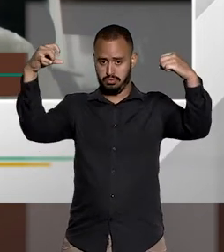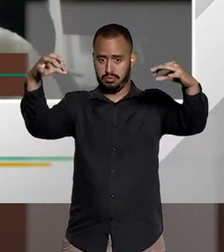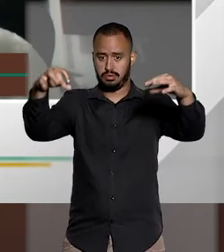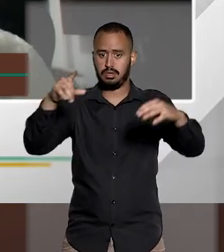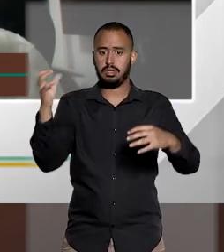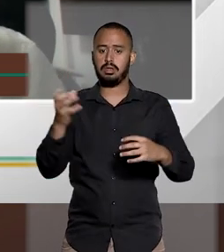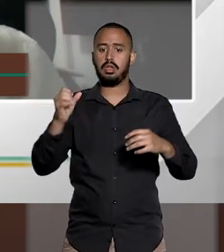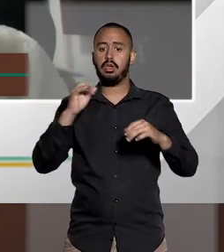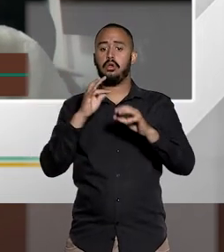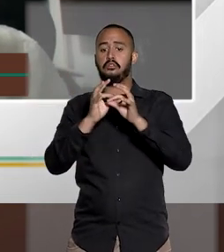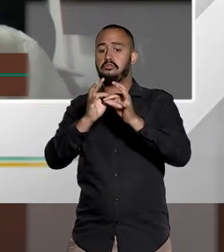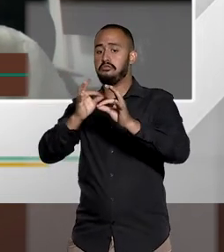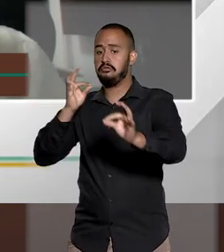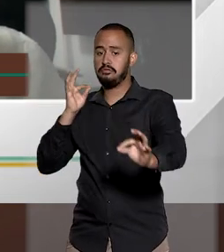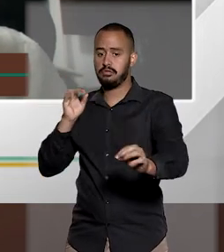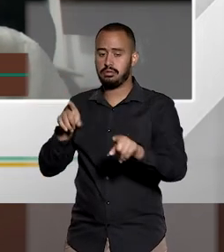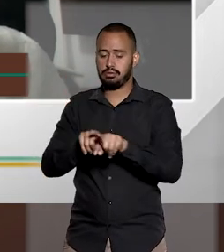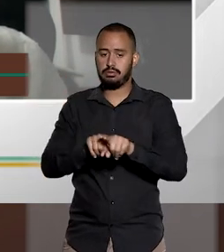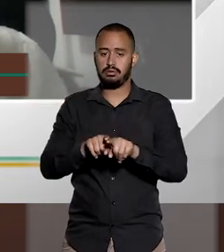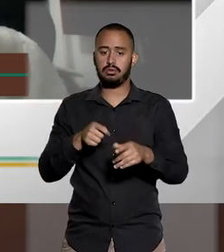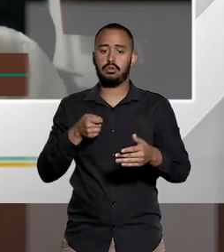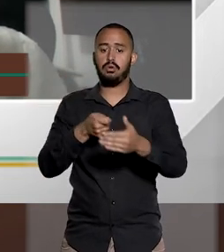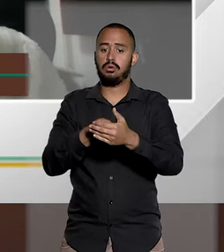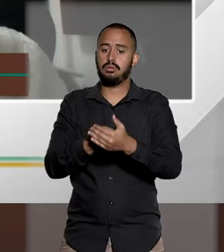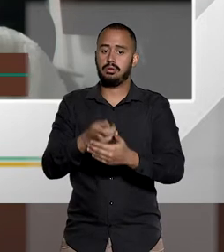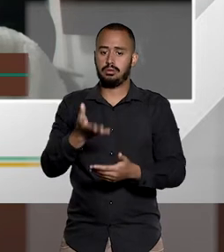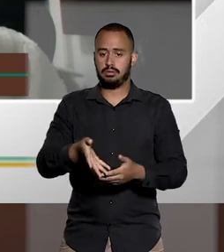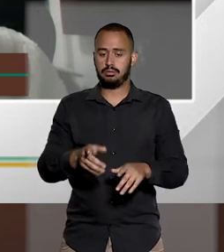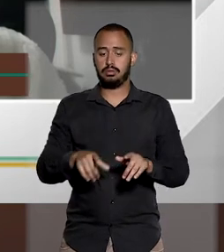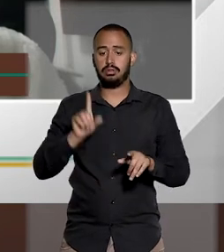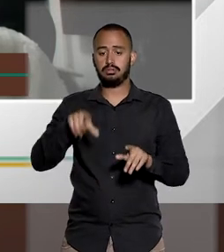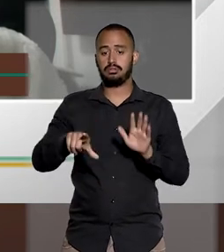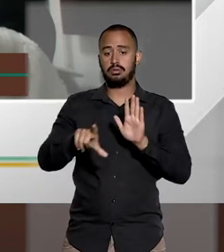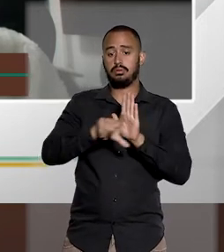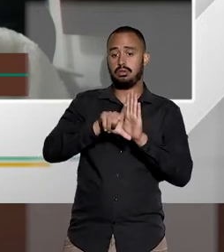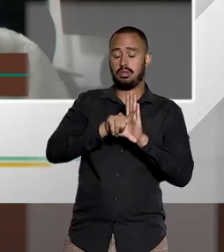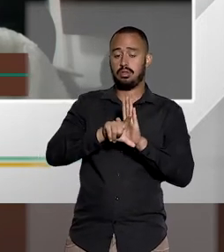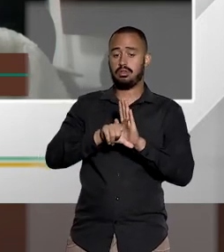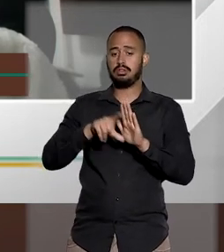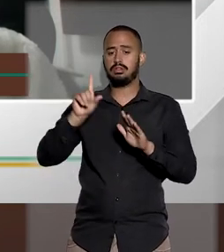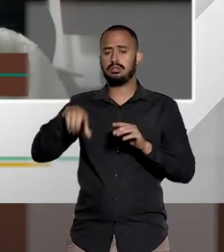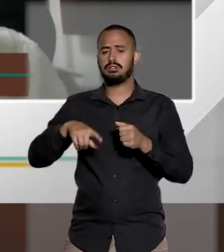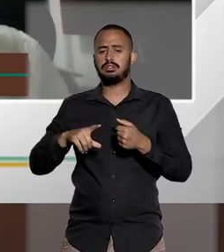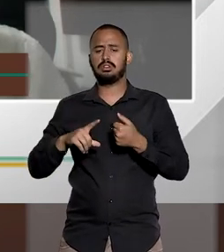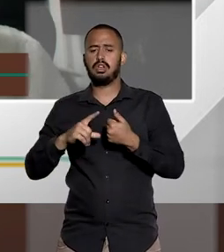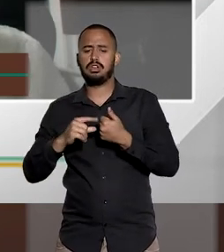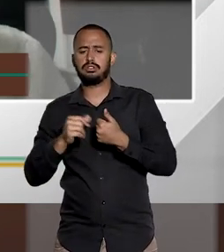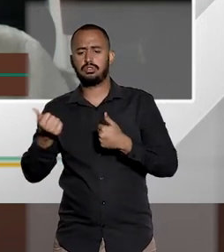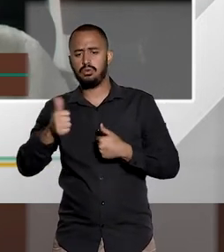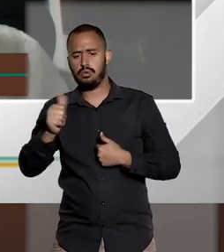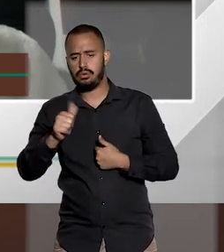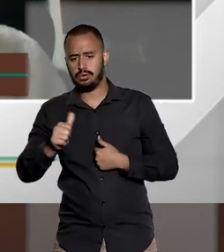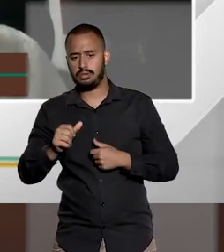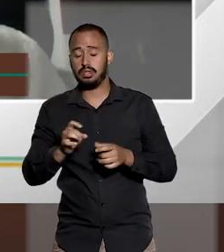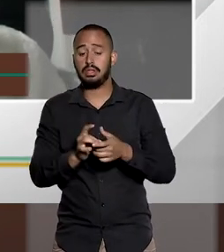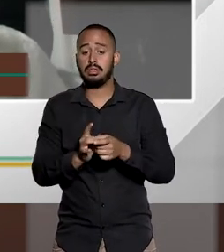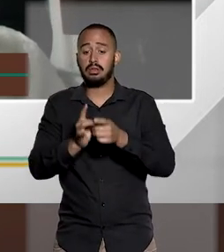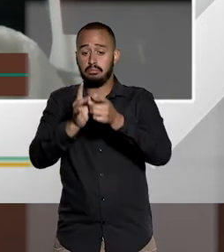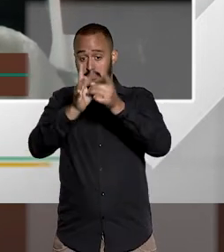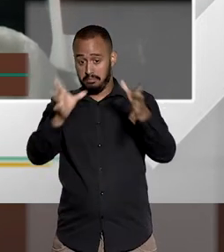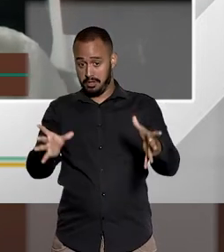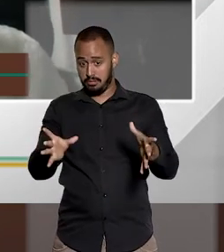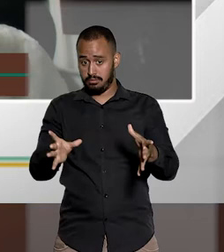postes, dos fios, com base no dispositivo da Lei de Concessões, o artigo 11, que permite